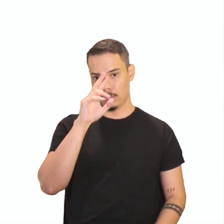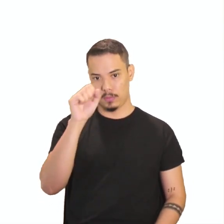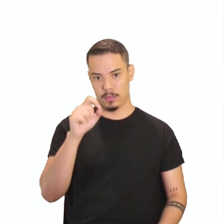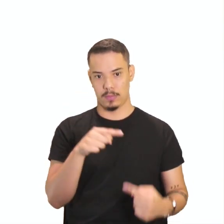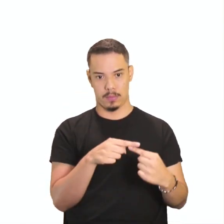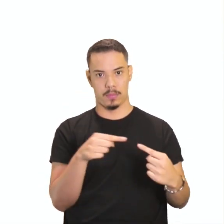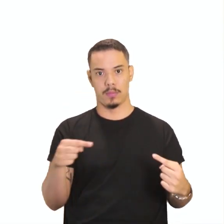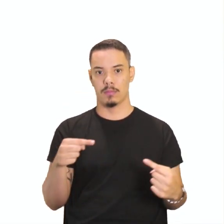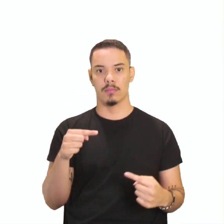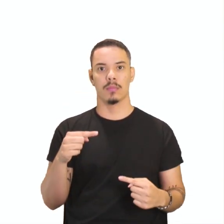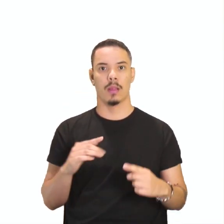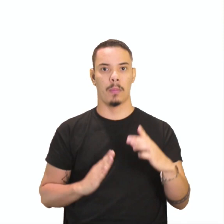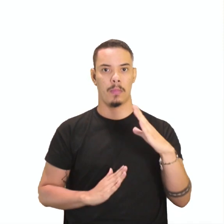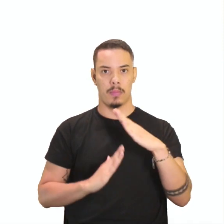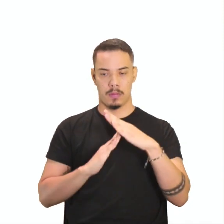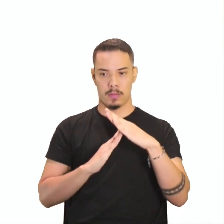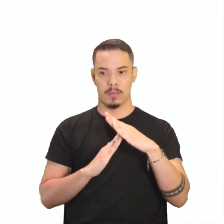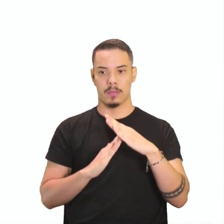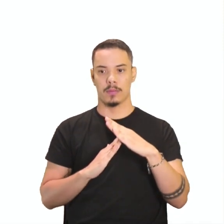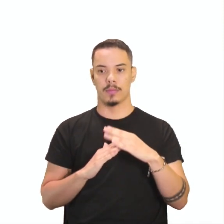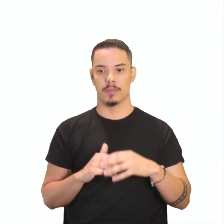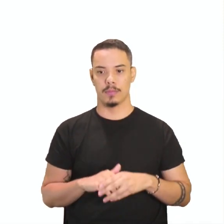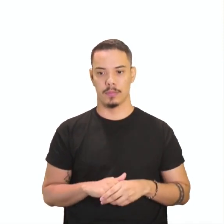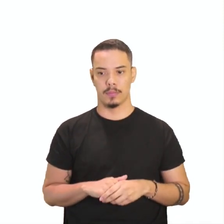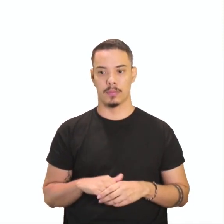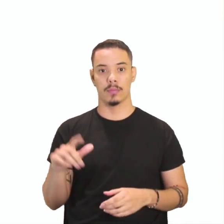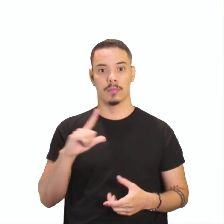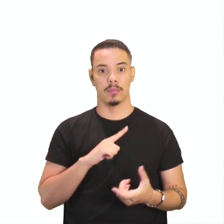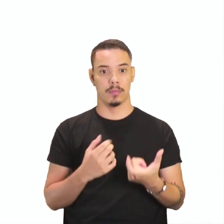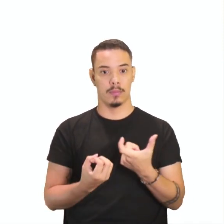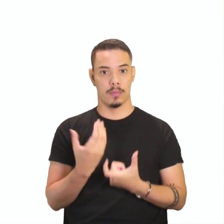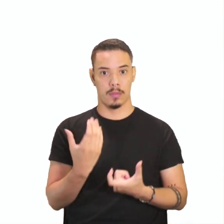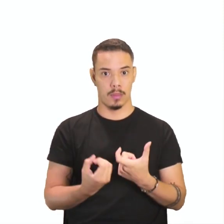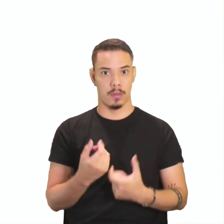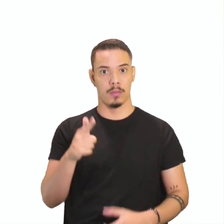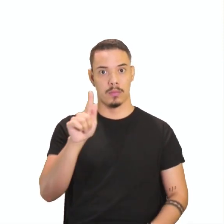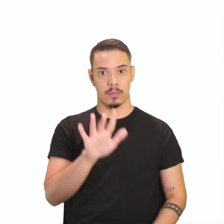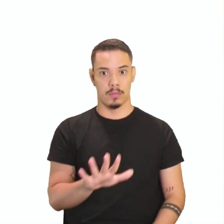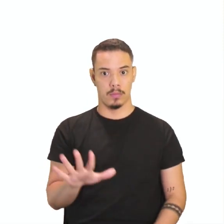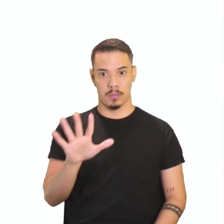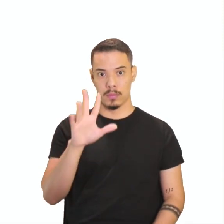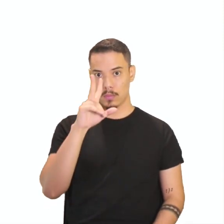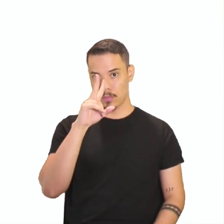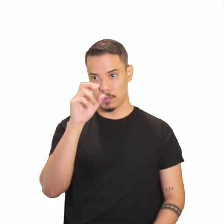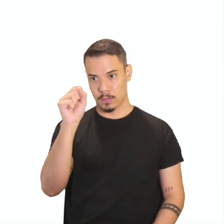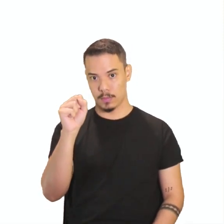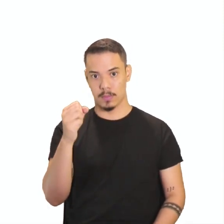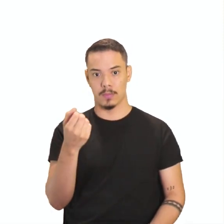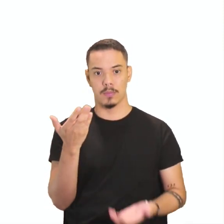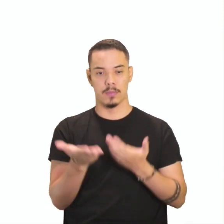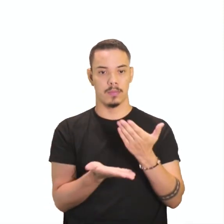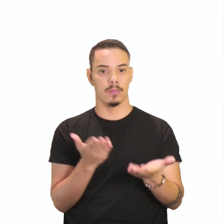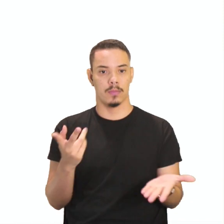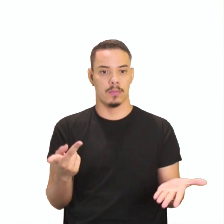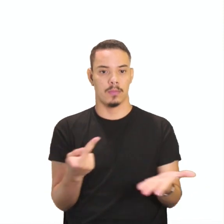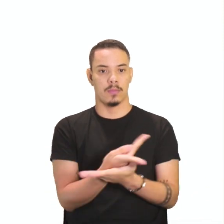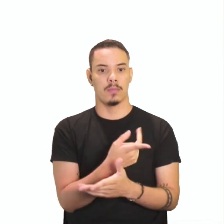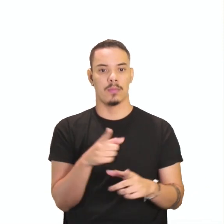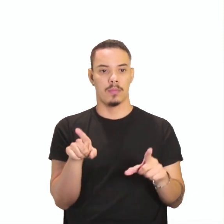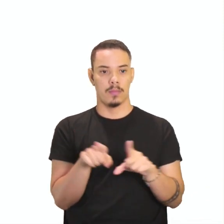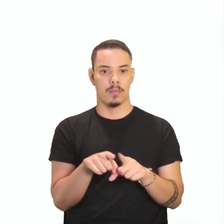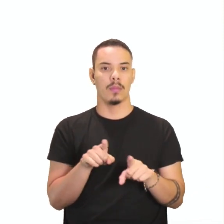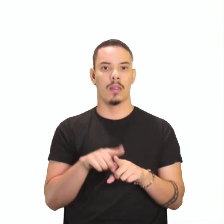vai ser máximo. Exatamente. Então, tá ali essa formulazinha geral, né, dessa, que a força de aplicação para realizar o deslocamento